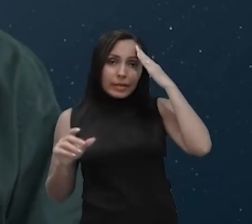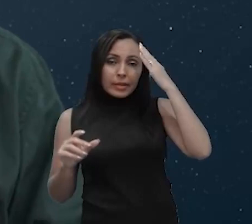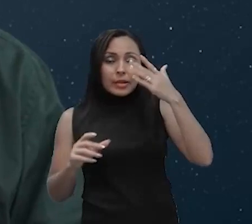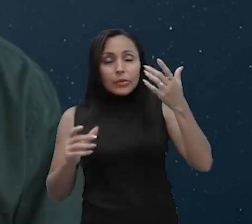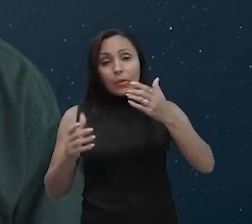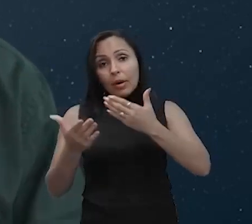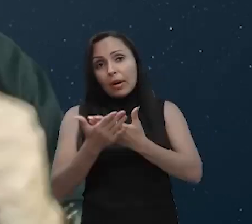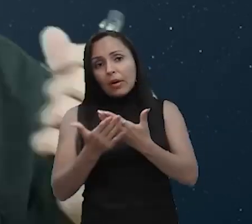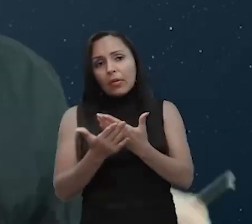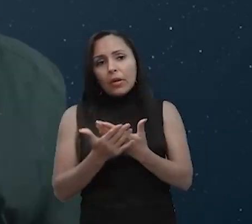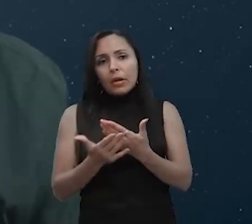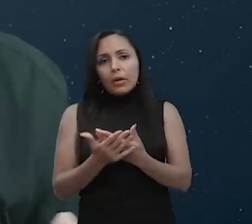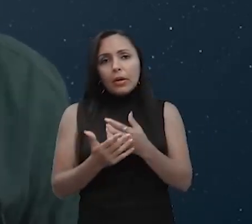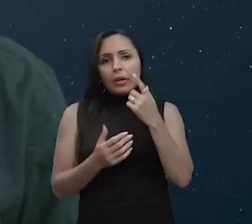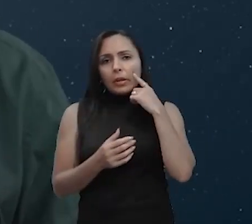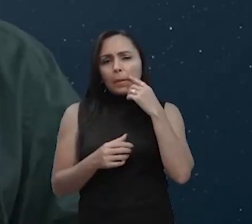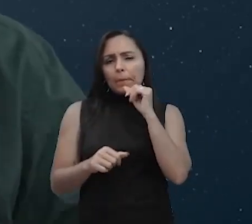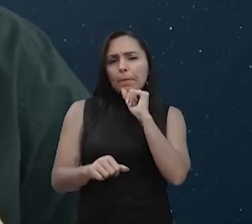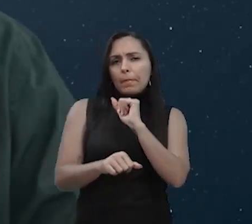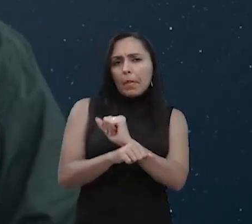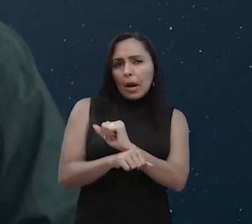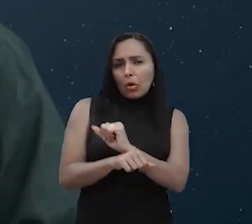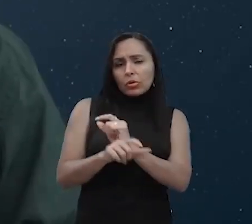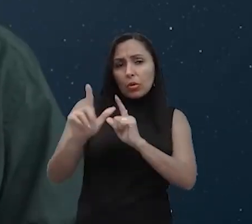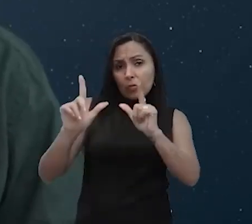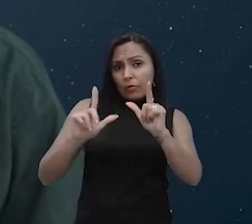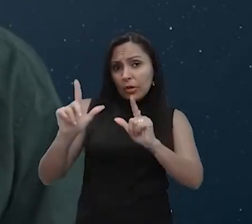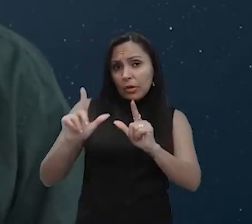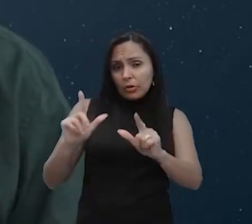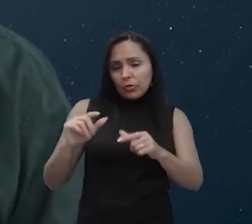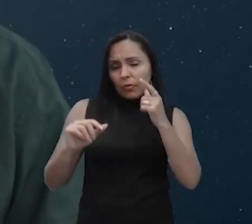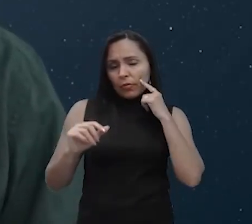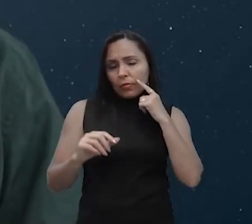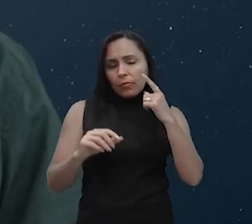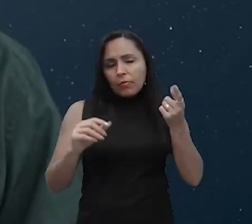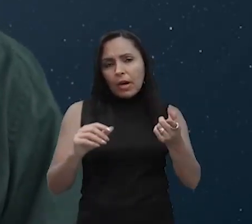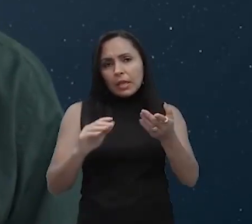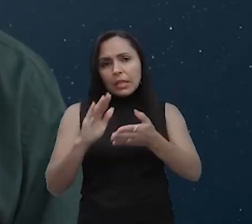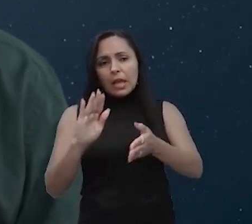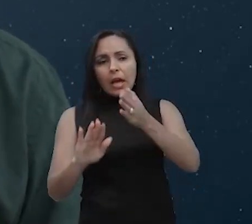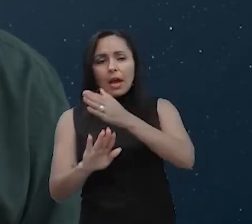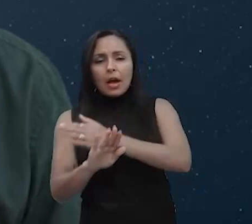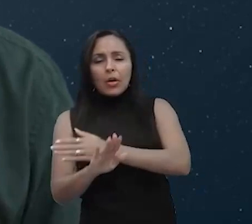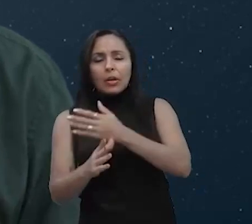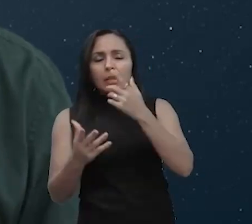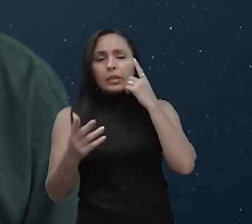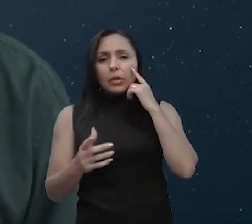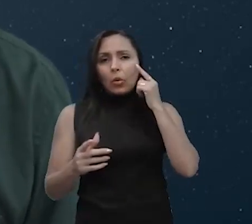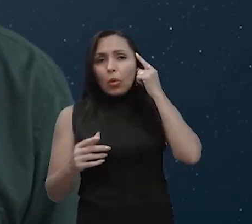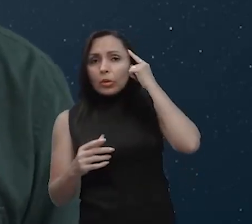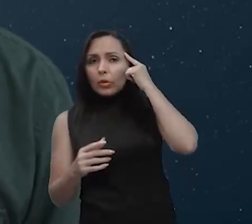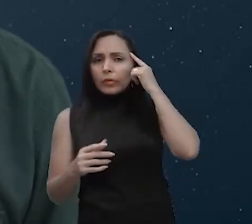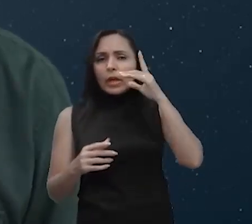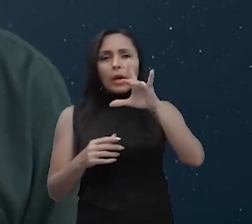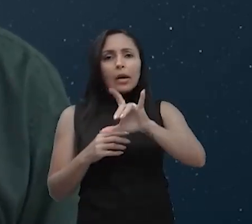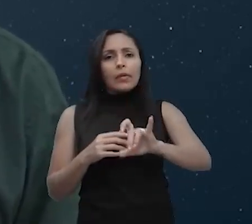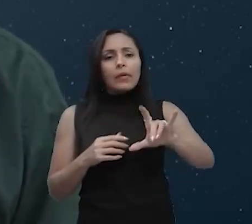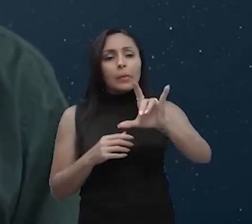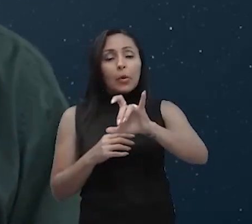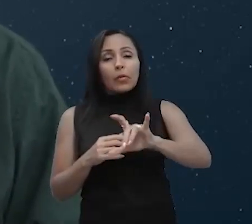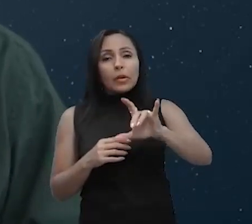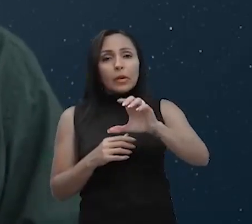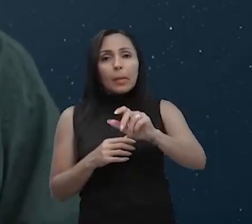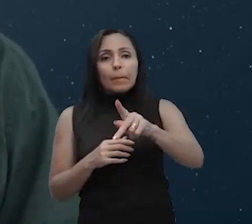faz o seguinte, pausa, assiste a aula anterior, assiste essa aula novamente. E se você tiver dúvida, vai lá no meu Instagram,